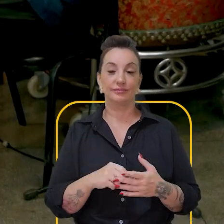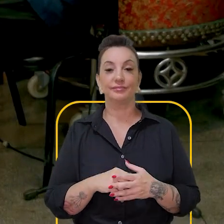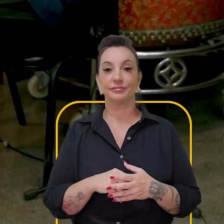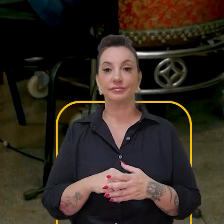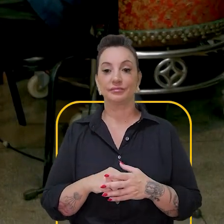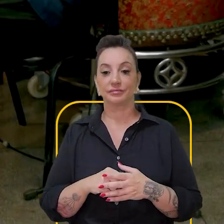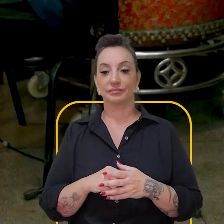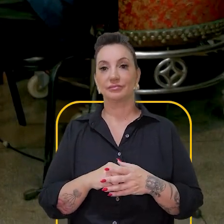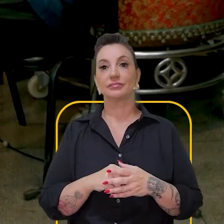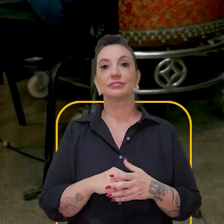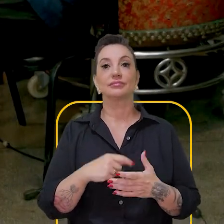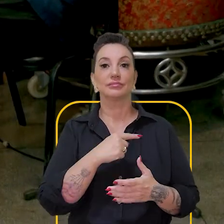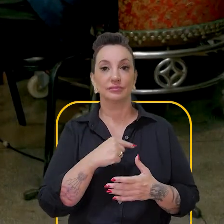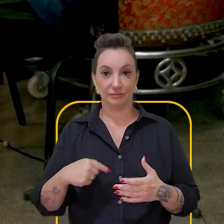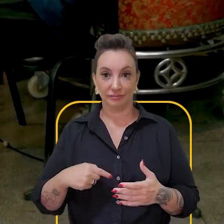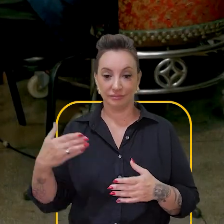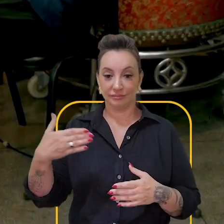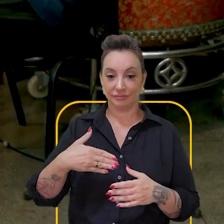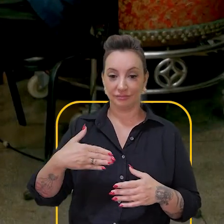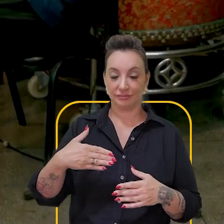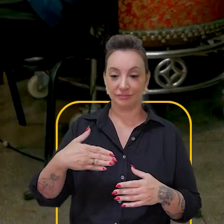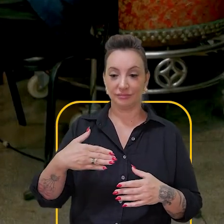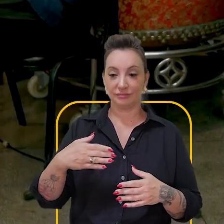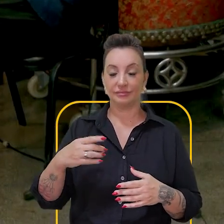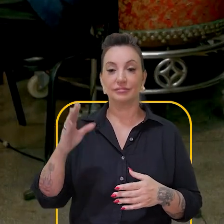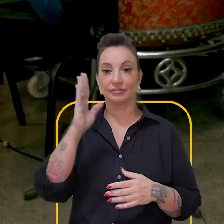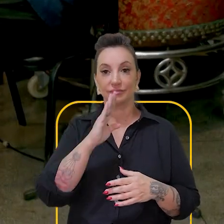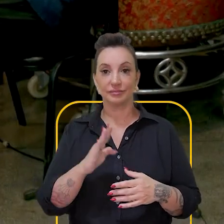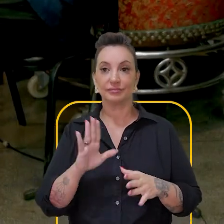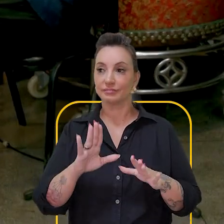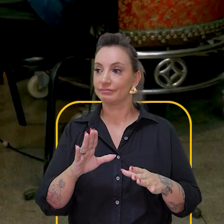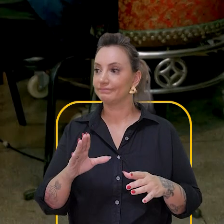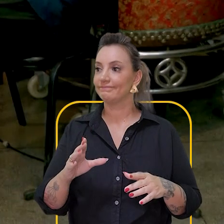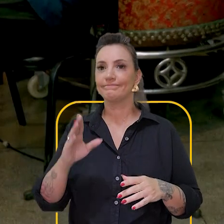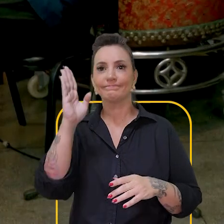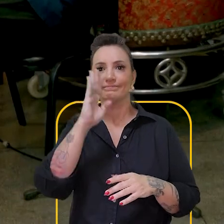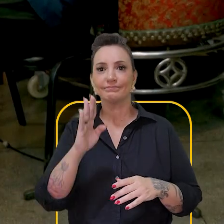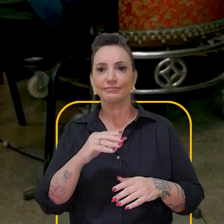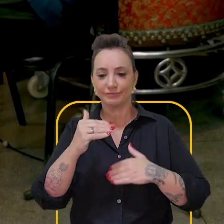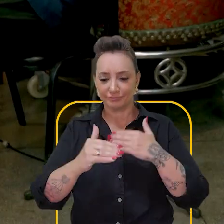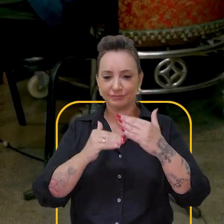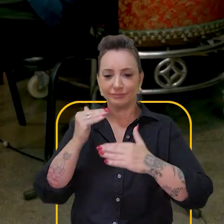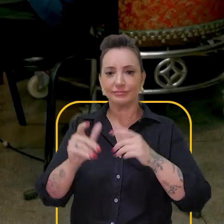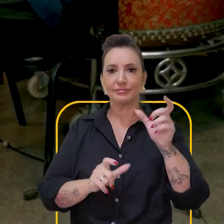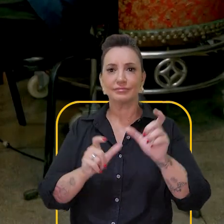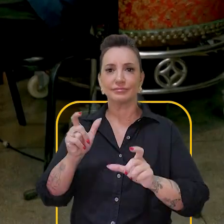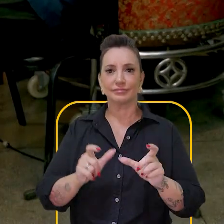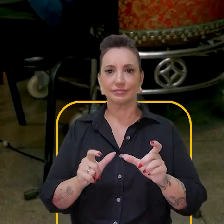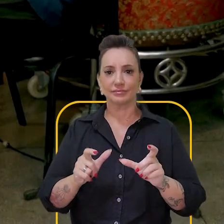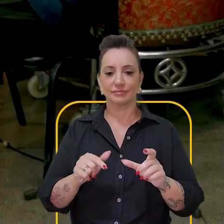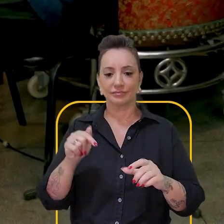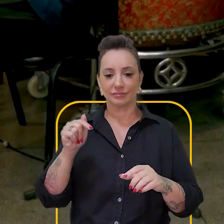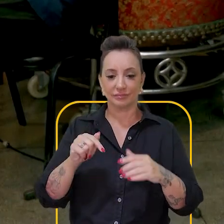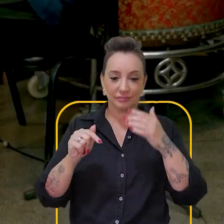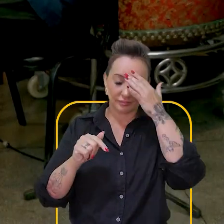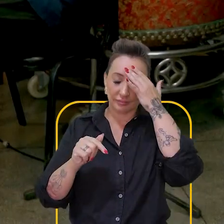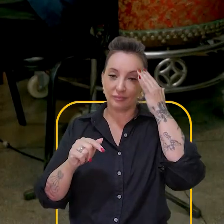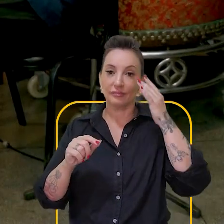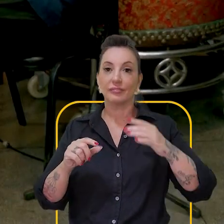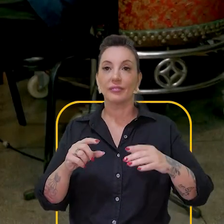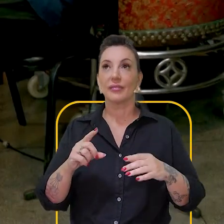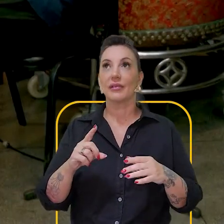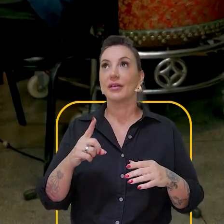assim eh eh os chineses que trouxeram o kungu pro Brasil OK mas assim puxa os brasileiros que desenvolveram o kung fu